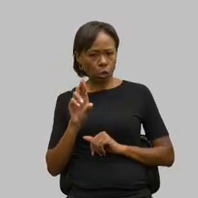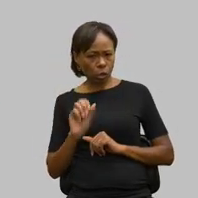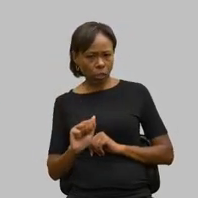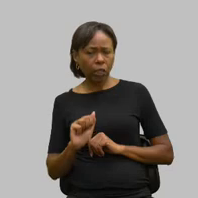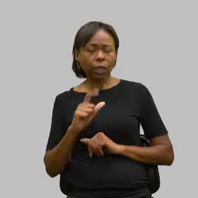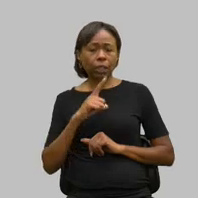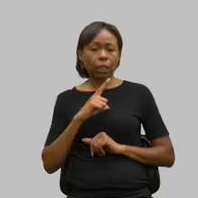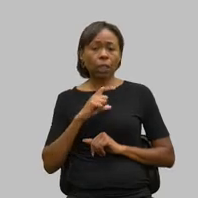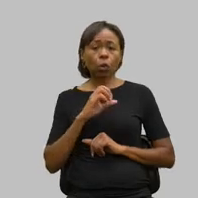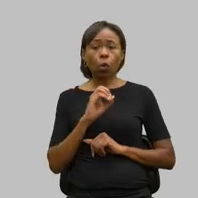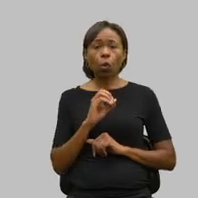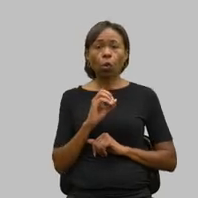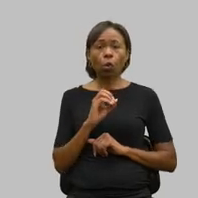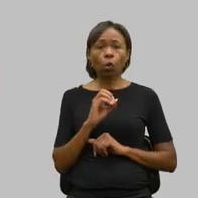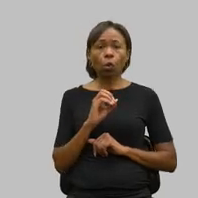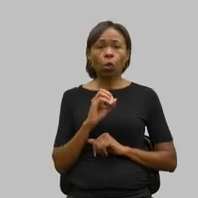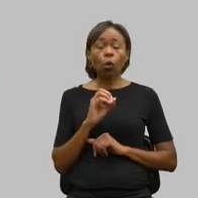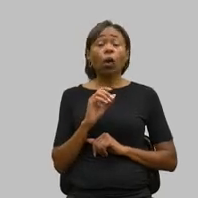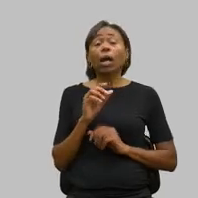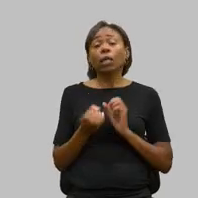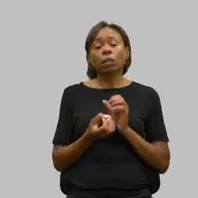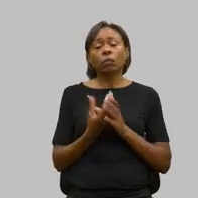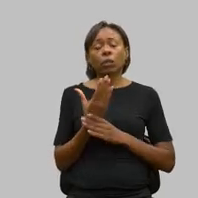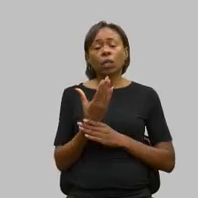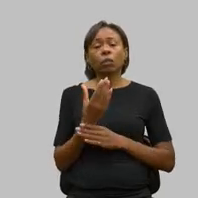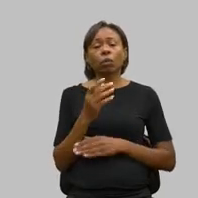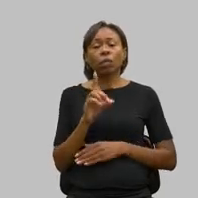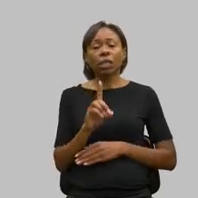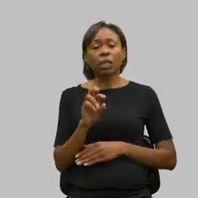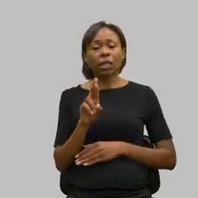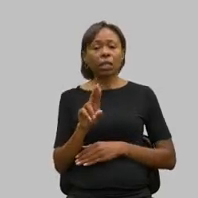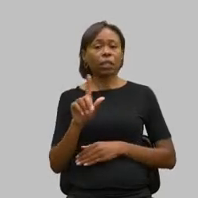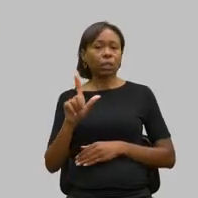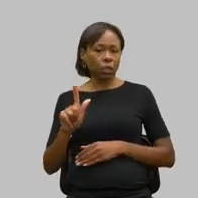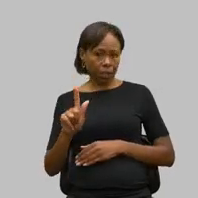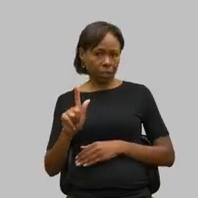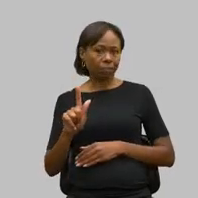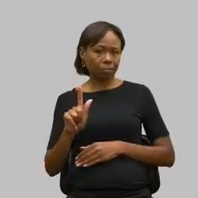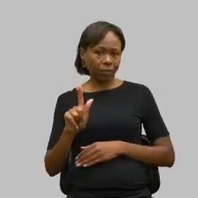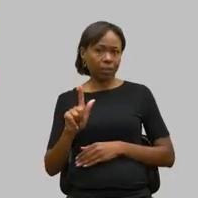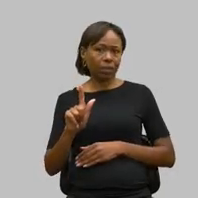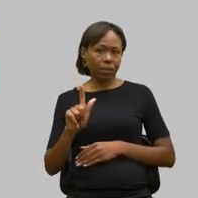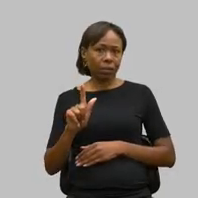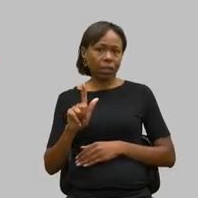implementando o DRG nos hospitais. DRG, para quem não sabe, a gente mensura desfecho.